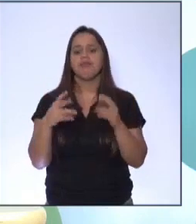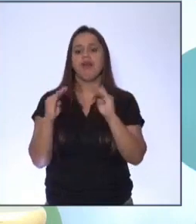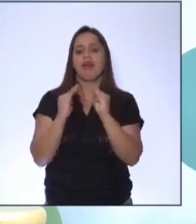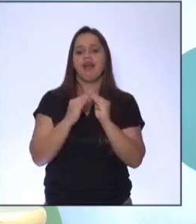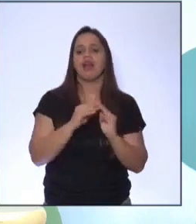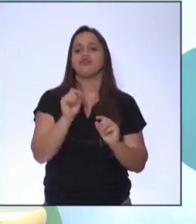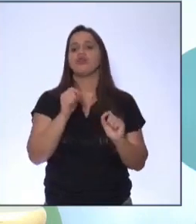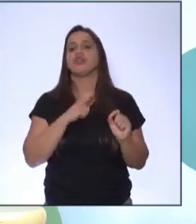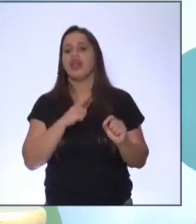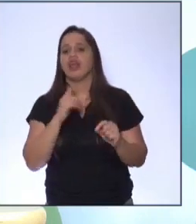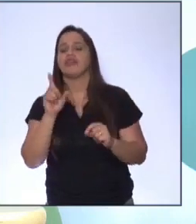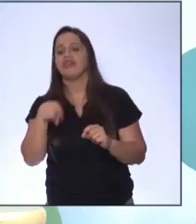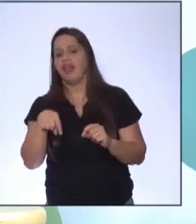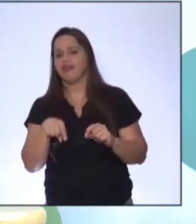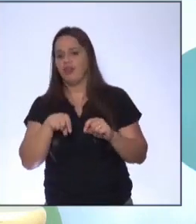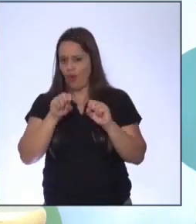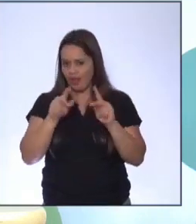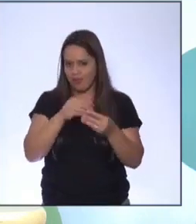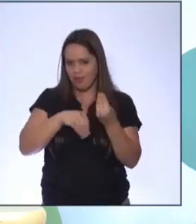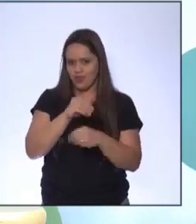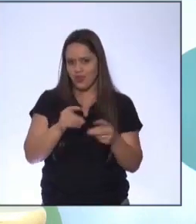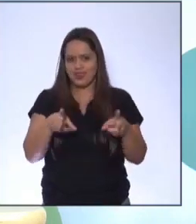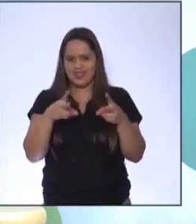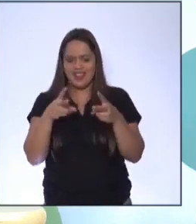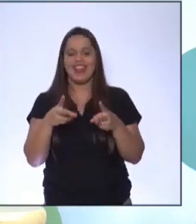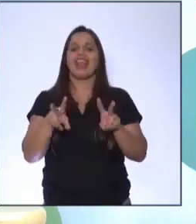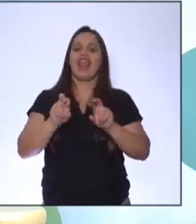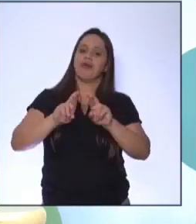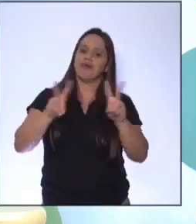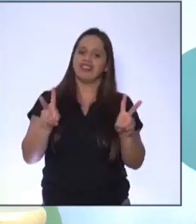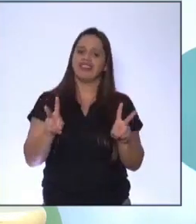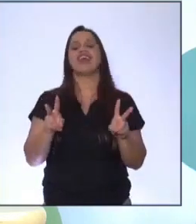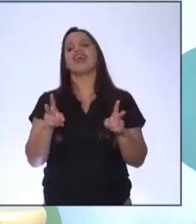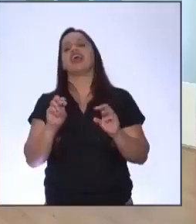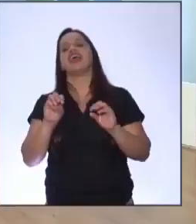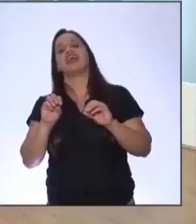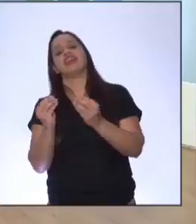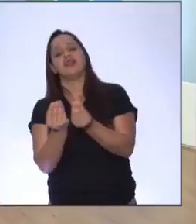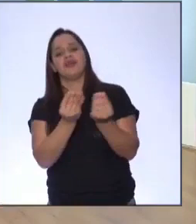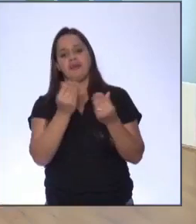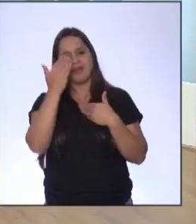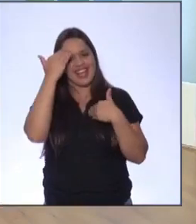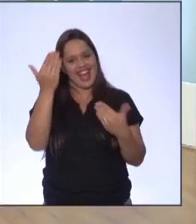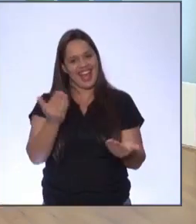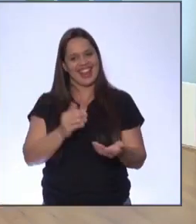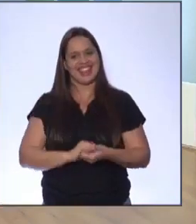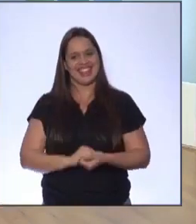homogêneas ou heterogêneas. Obrigada pela participação de vocês. Obrigado, até mais.